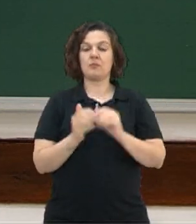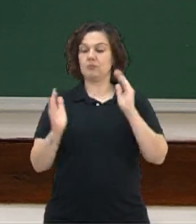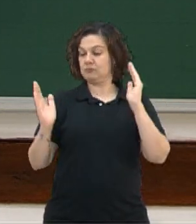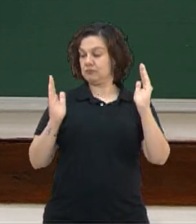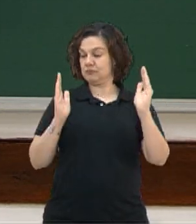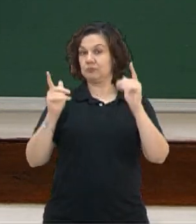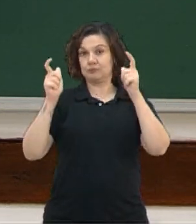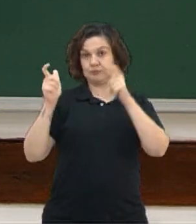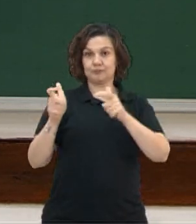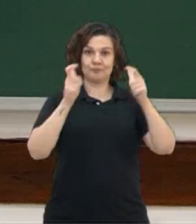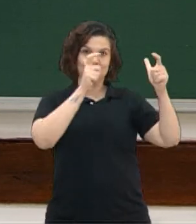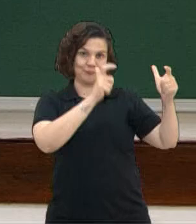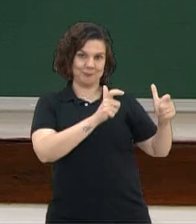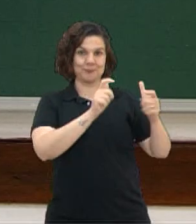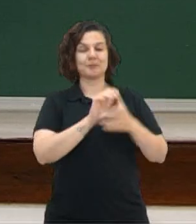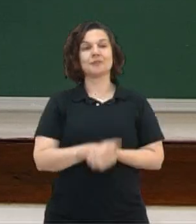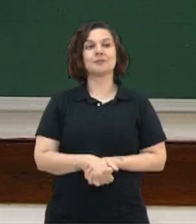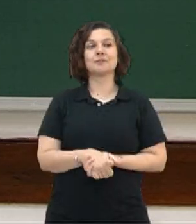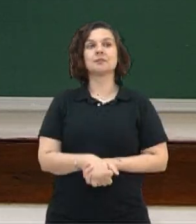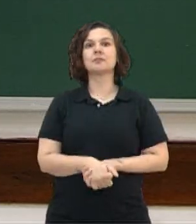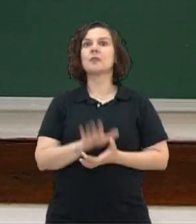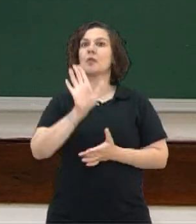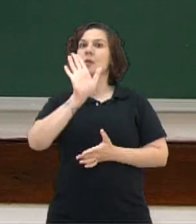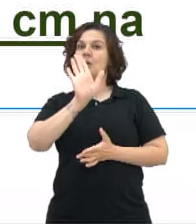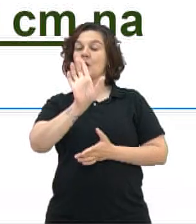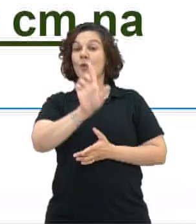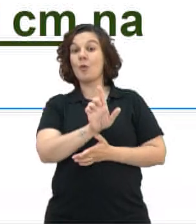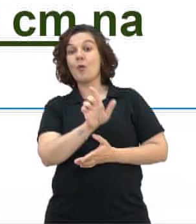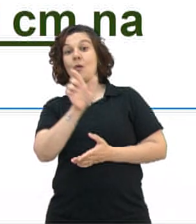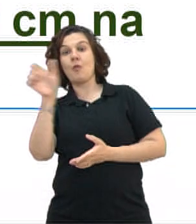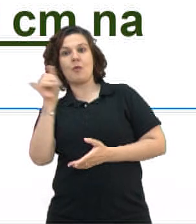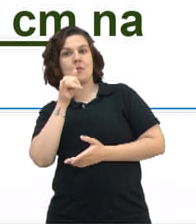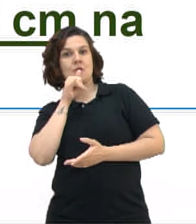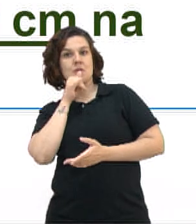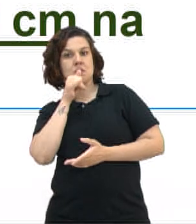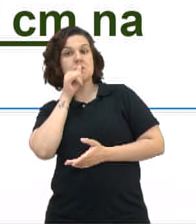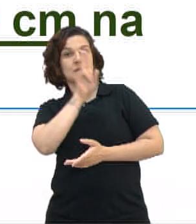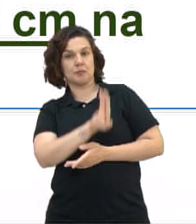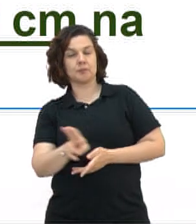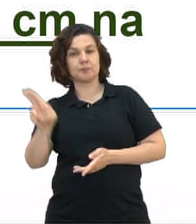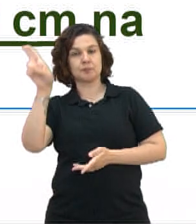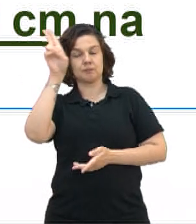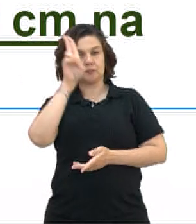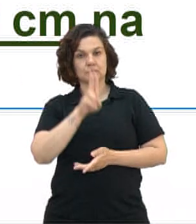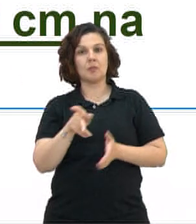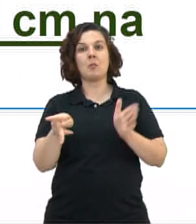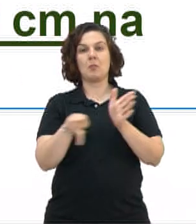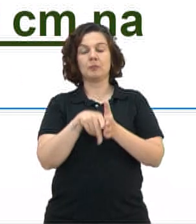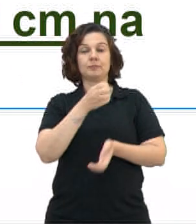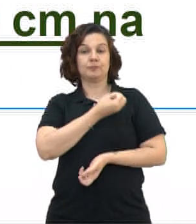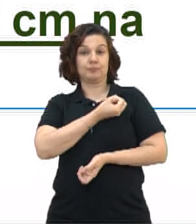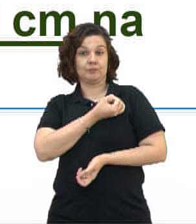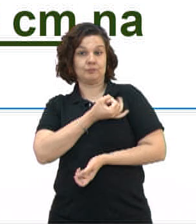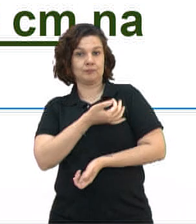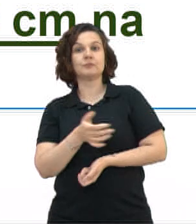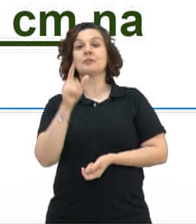duas localidades. O outro tipo de escala que nós temos são as escalas numéricas. E as escalas